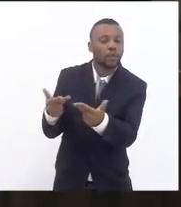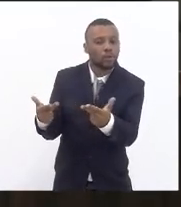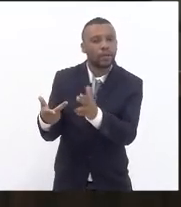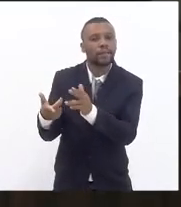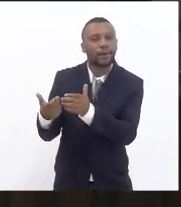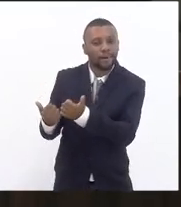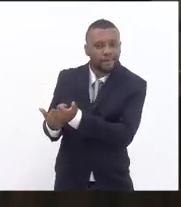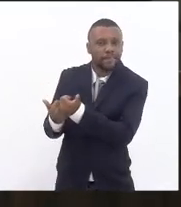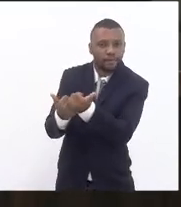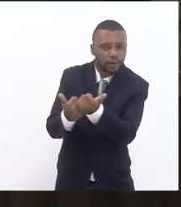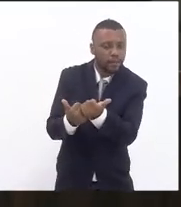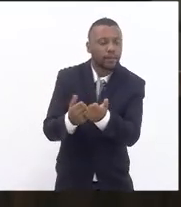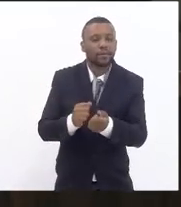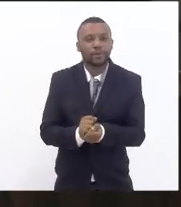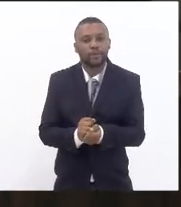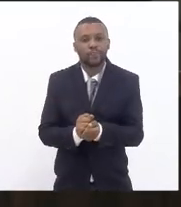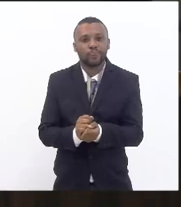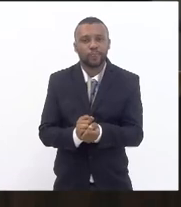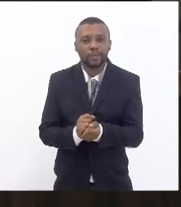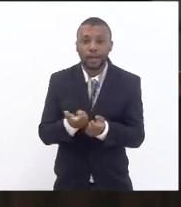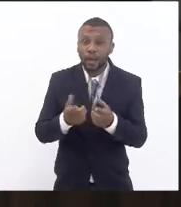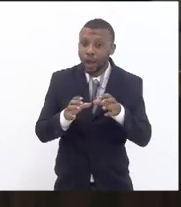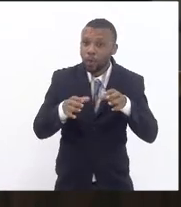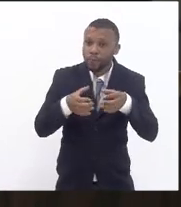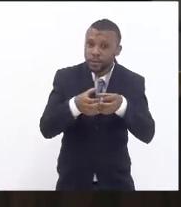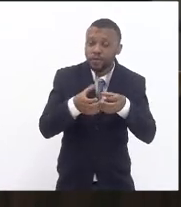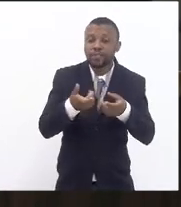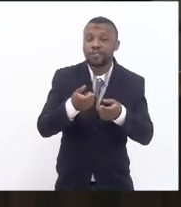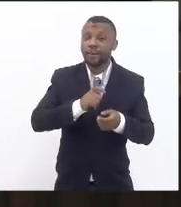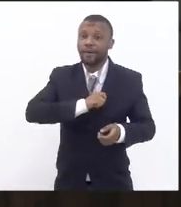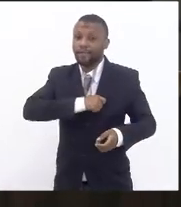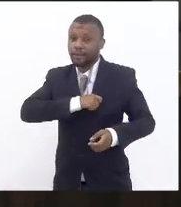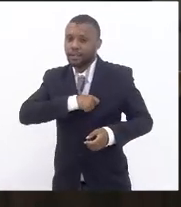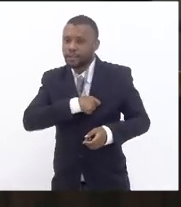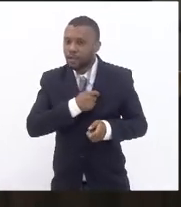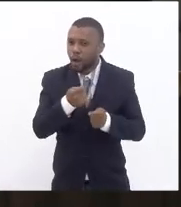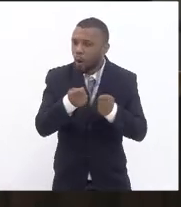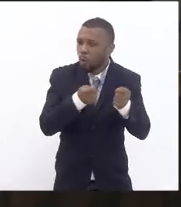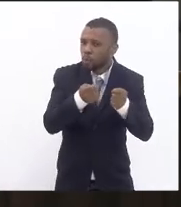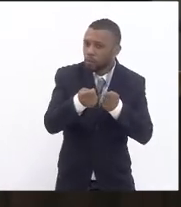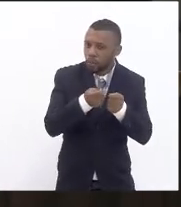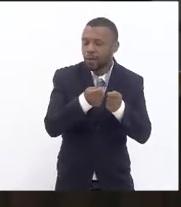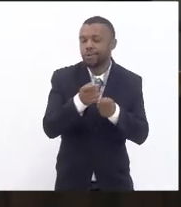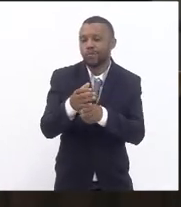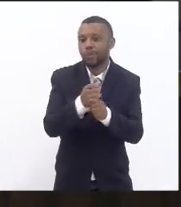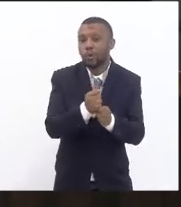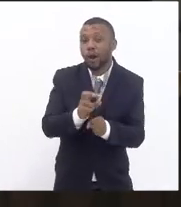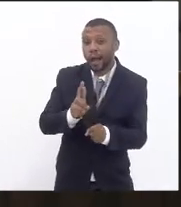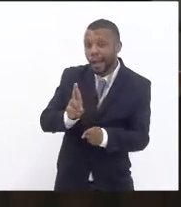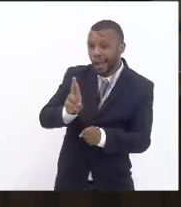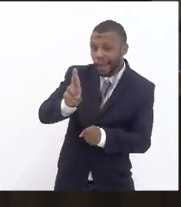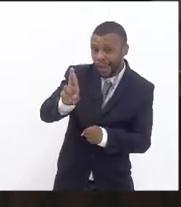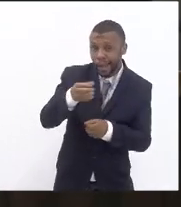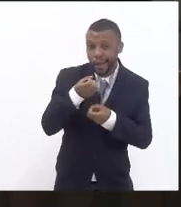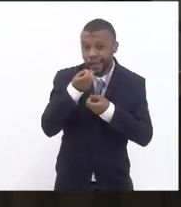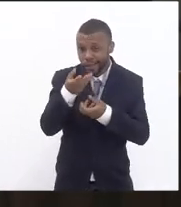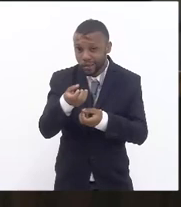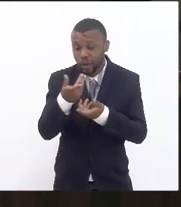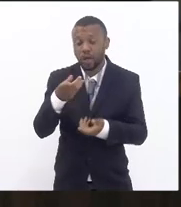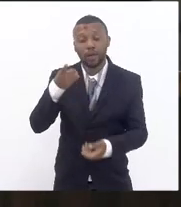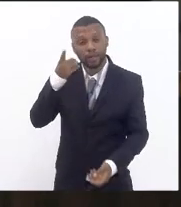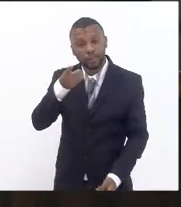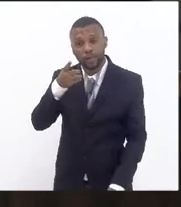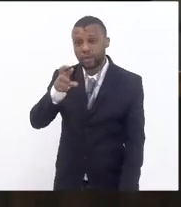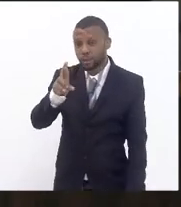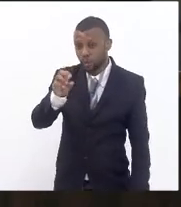orçamento, finança, fiscalização financeira e controle, favorável. Relatores, deputado Rodrigo Amorim, Marcelo Cabeleireiro,